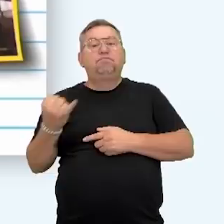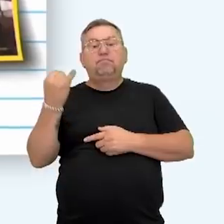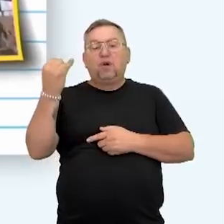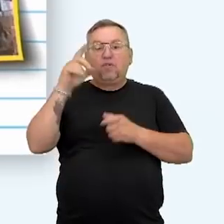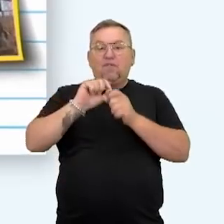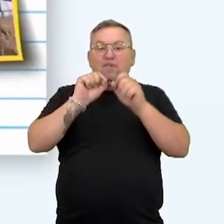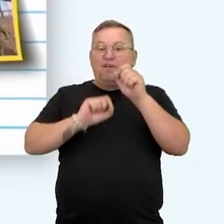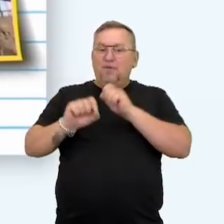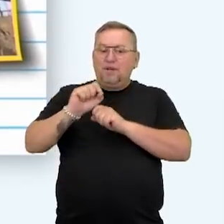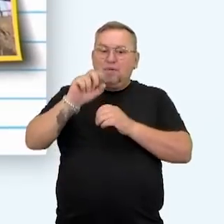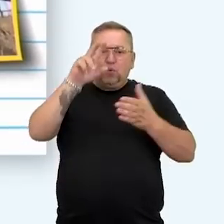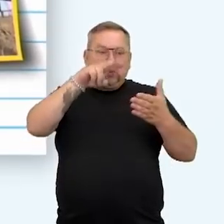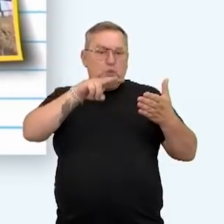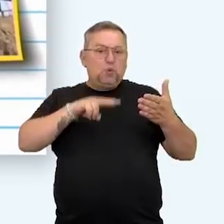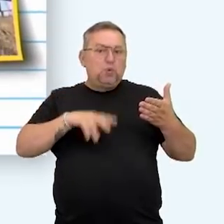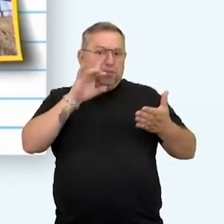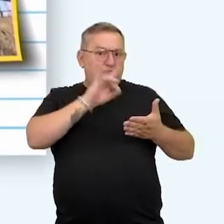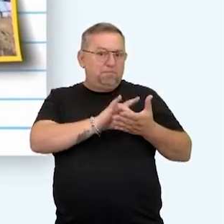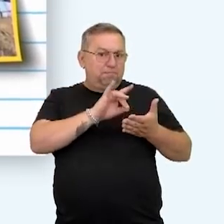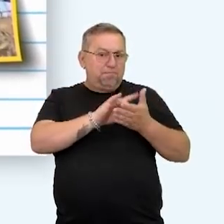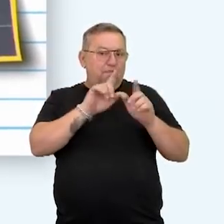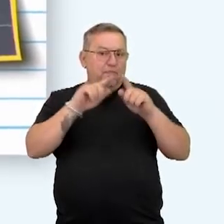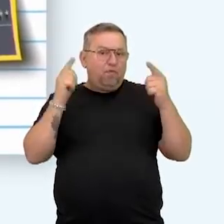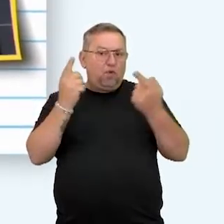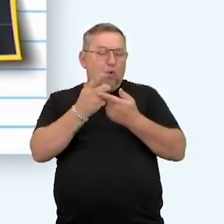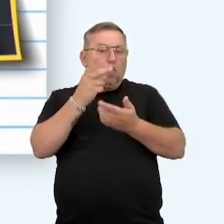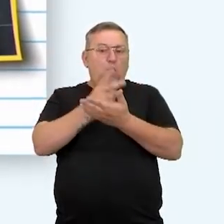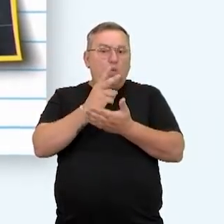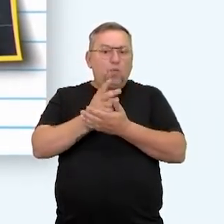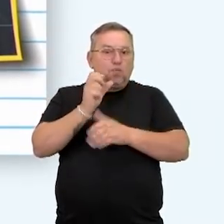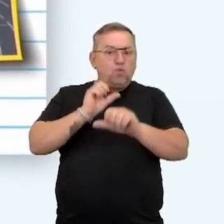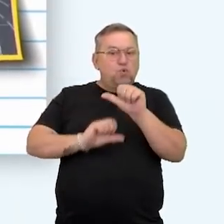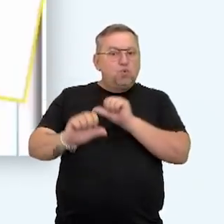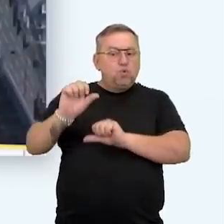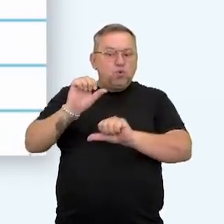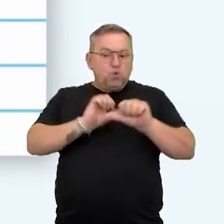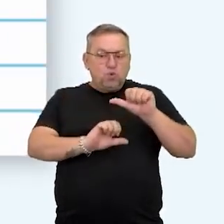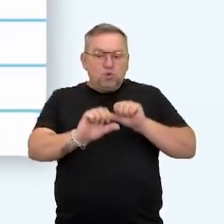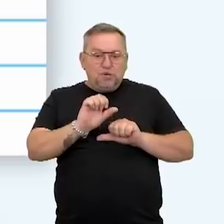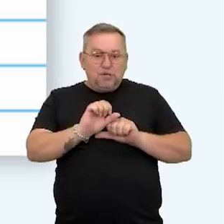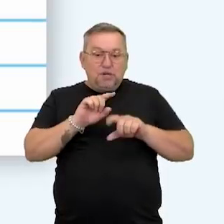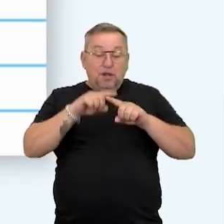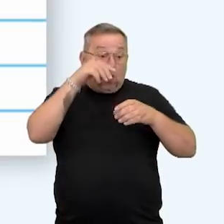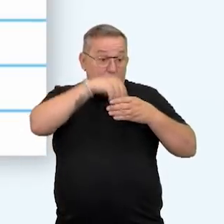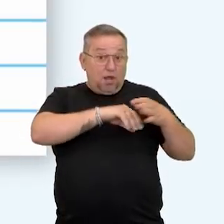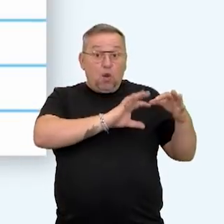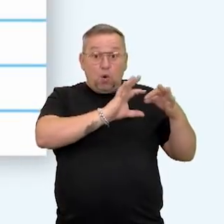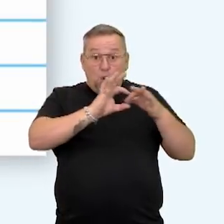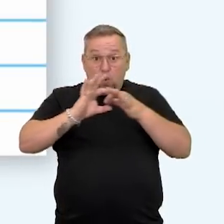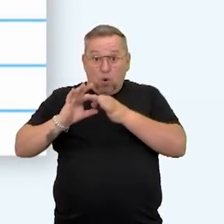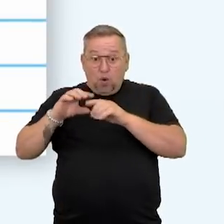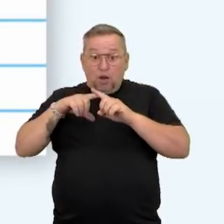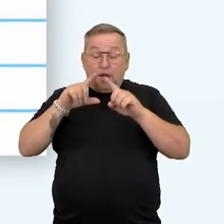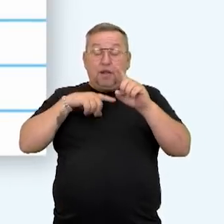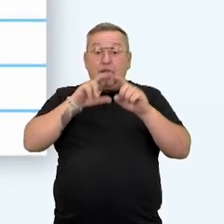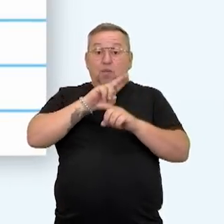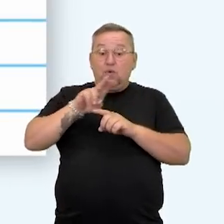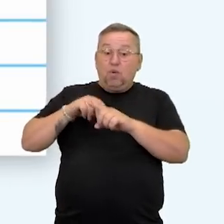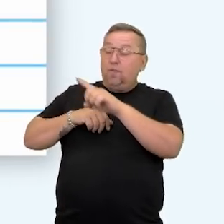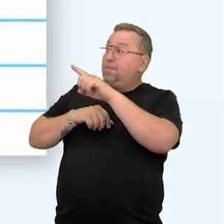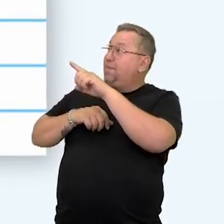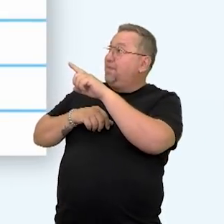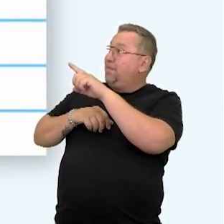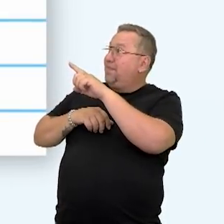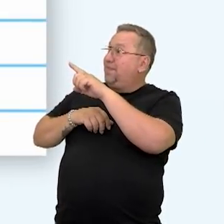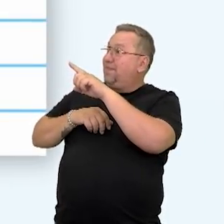a realização de uma leitura dessa realidade geográfica em constante transformação. É nesse contexto que surge o termo arranjo